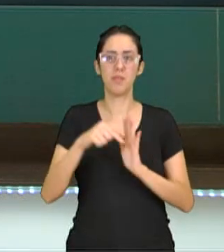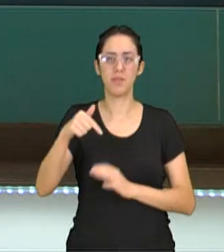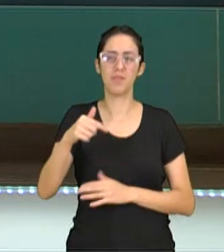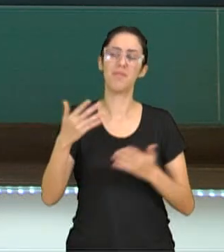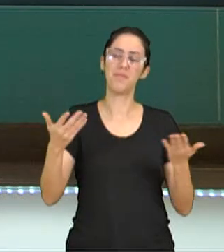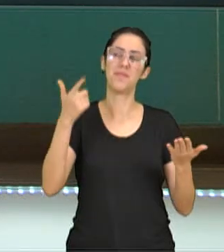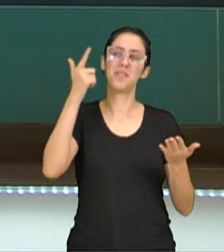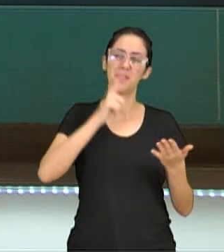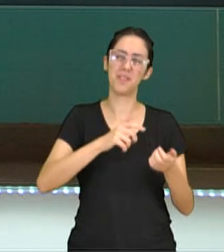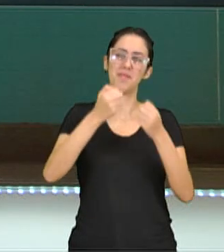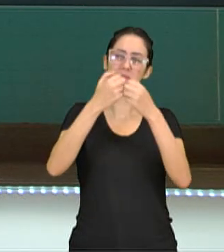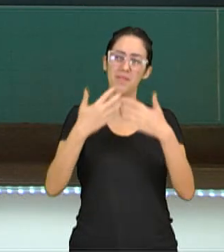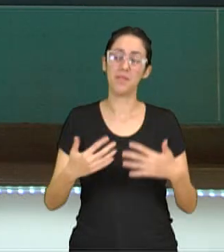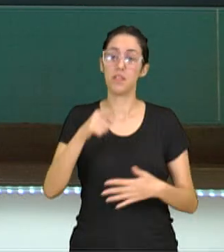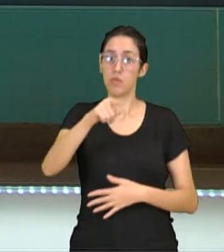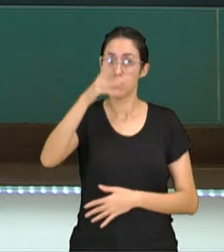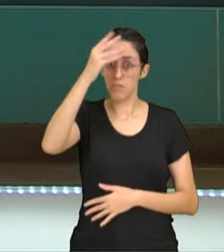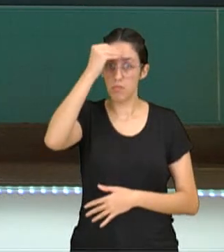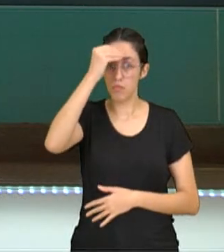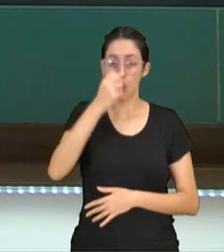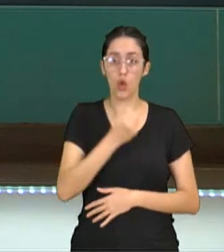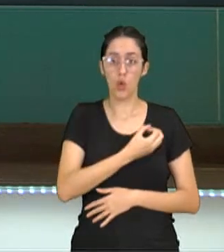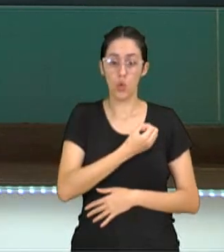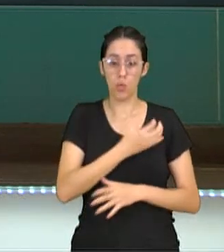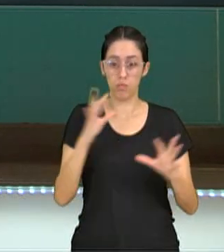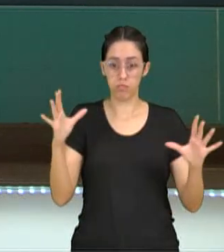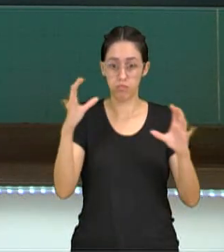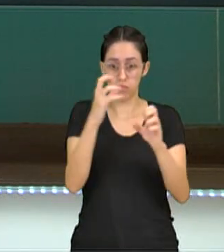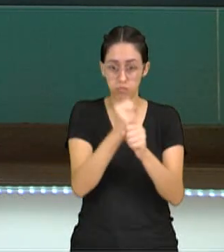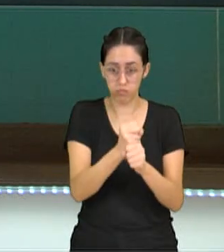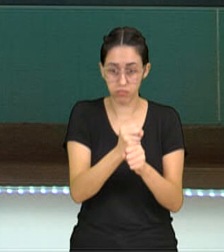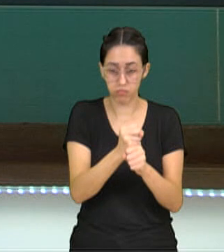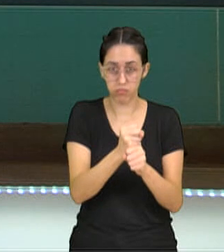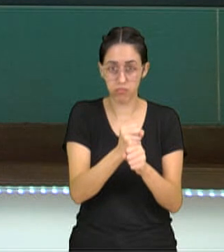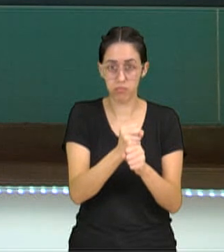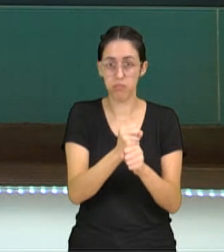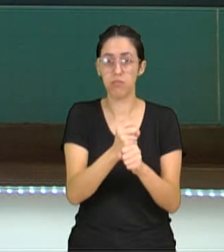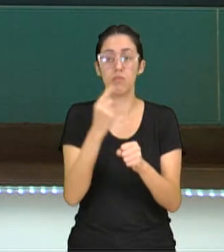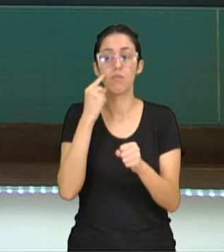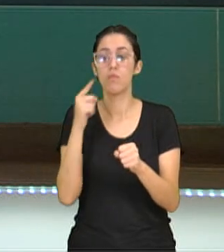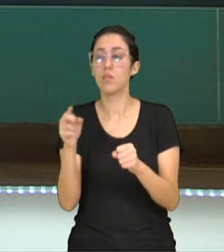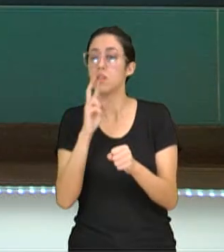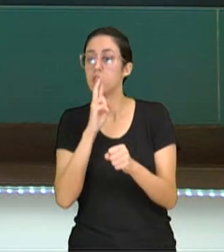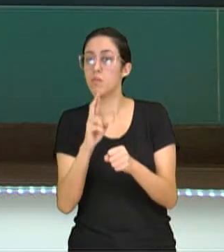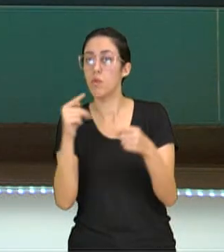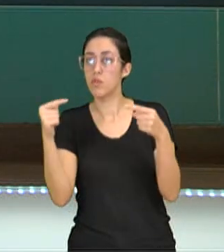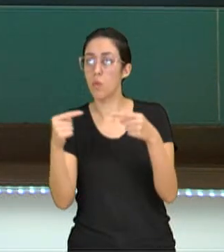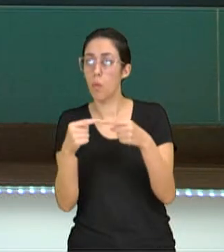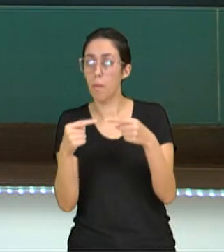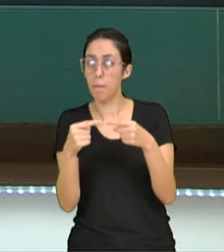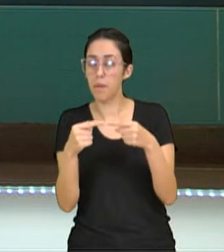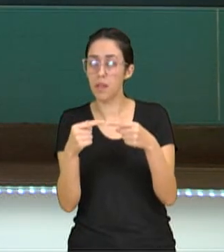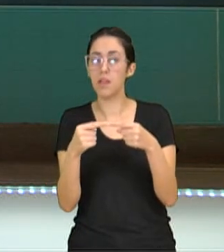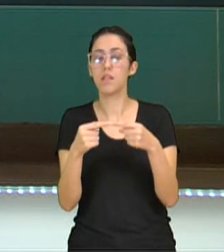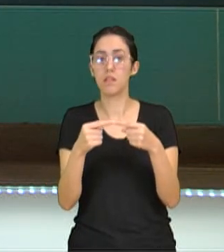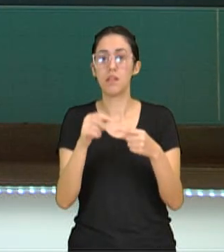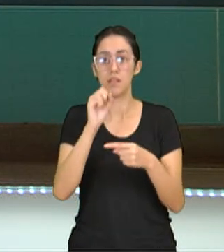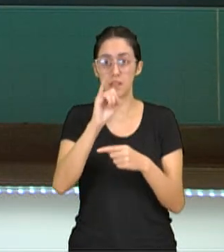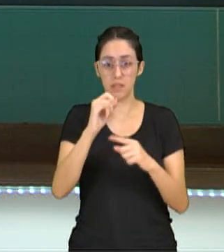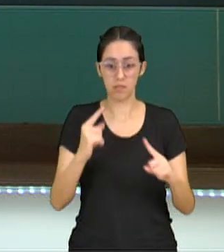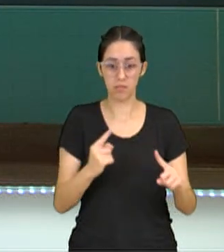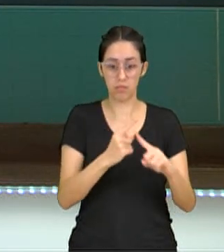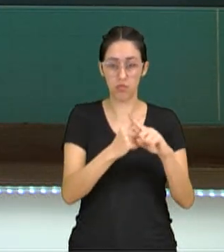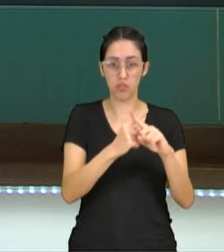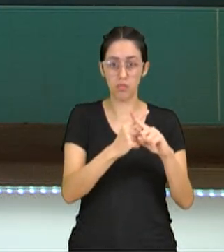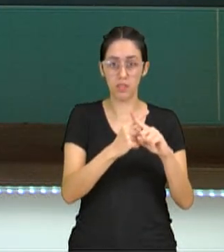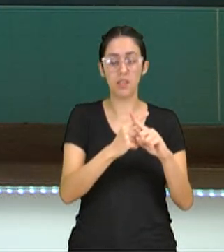fatorar. Então, guarda essa dica. Ó. Números que somados dão o segundo termo, coeficiente do segundo termo, e que multiplicados dão o